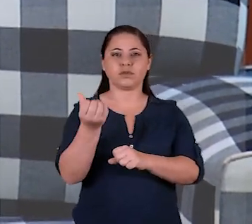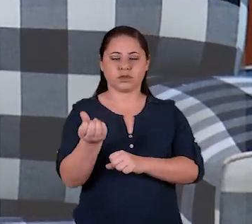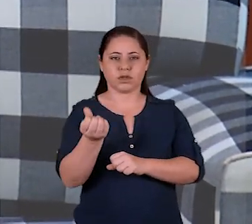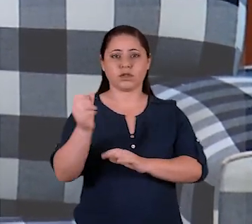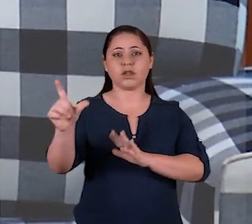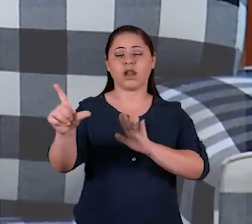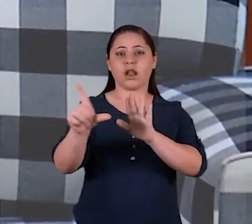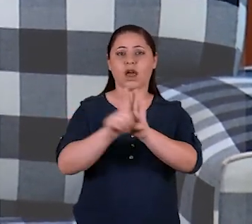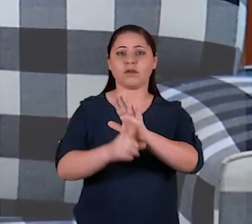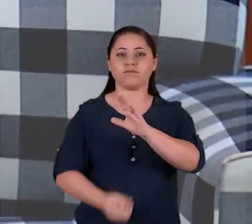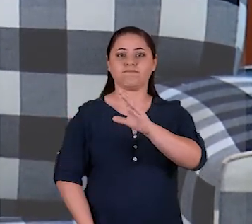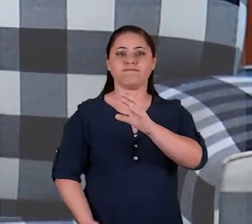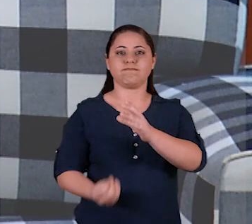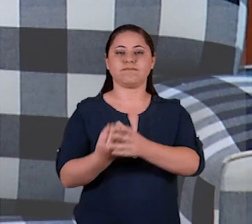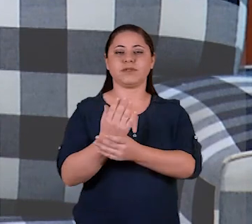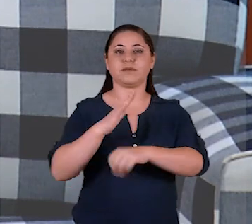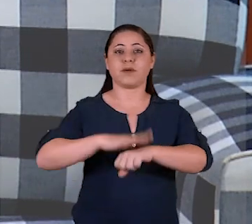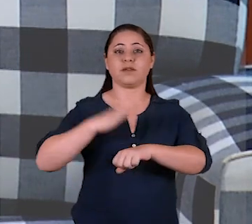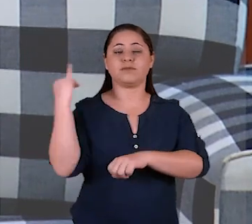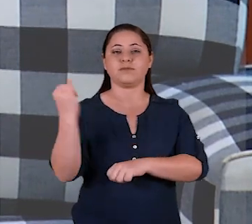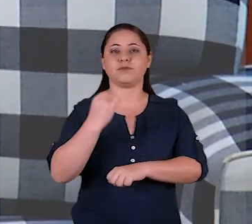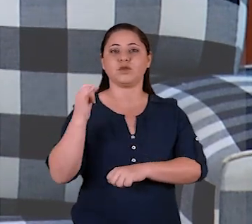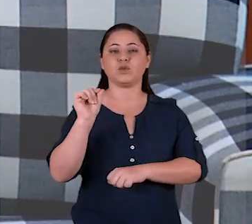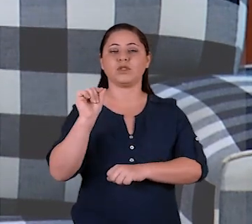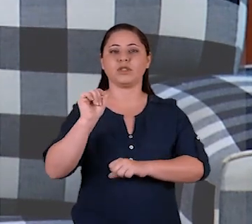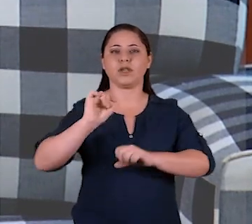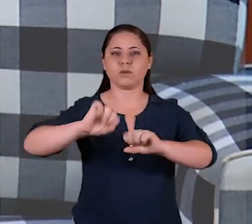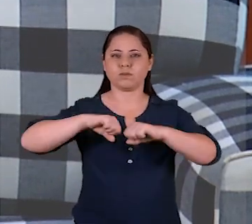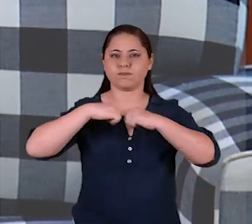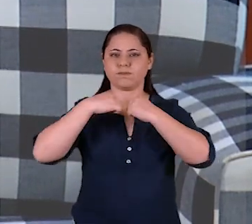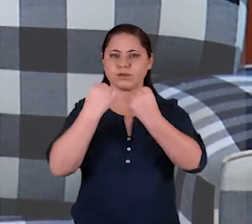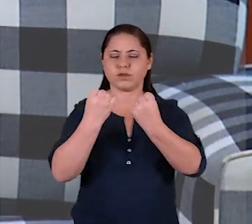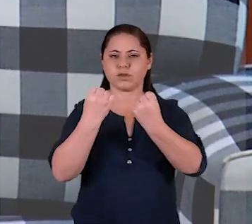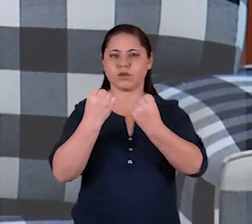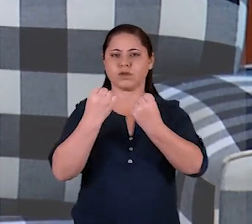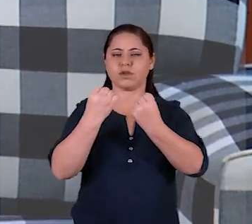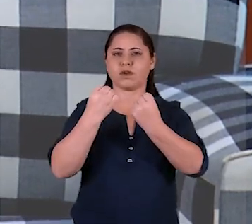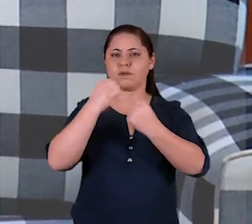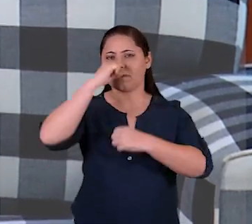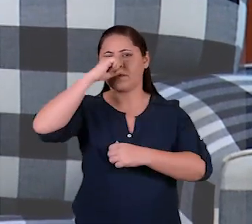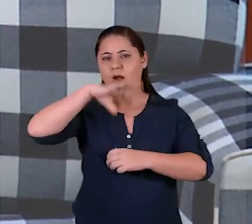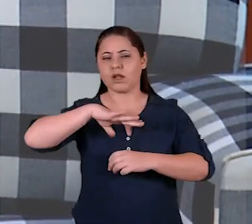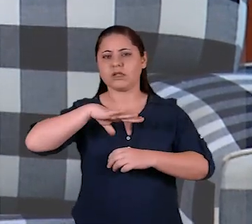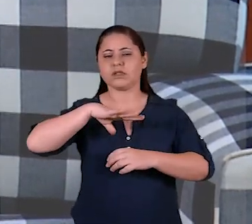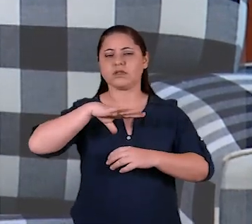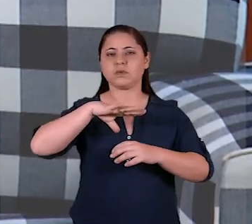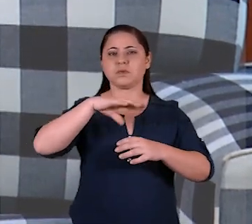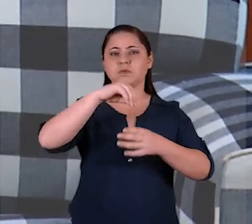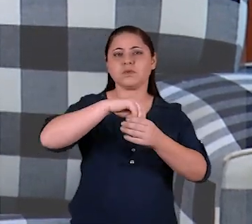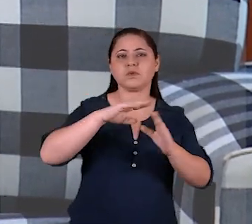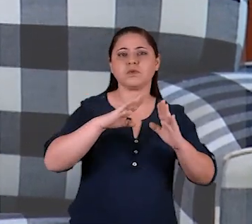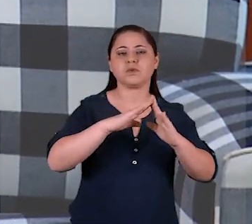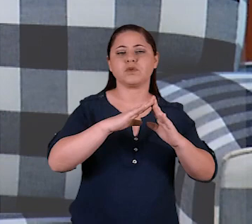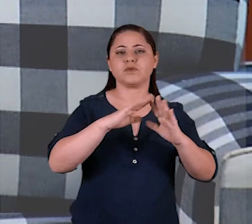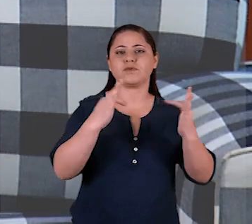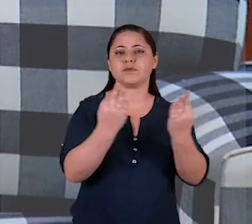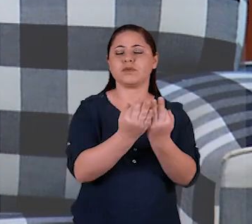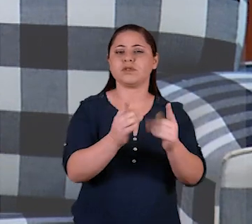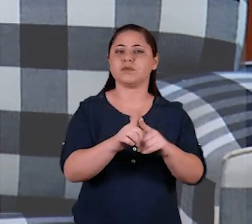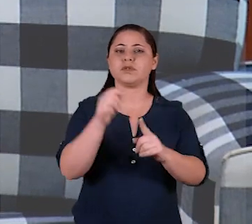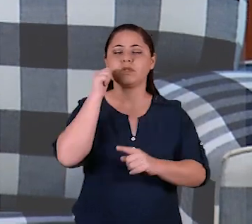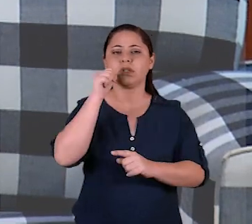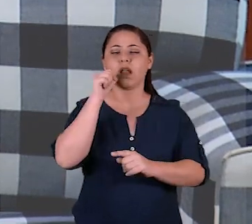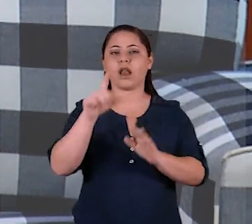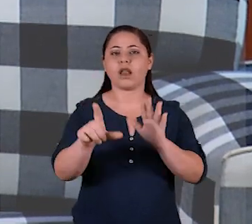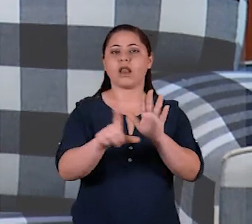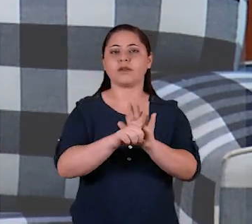sancionada uma das leis mais importantes no que diz respeito ao combate à violência doméstica e familiar contra a mulher. E eu estou falando